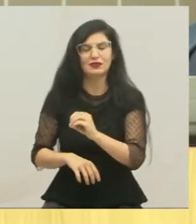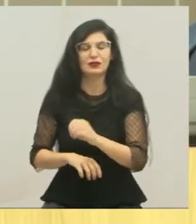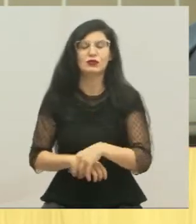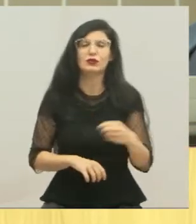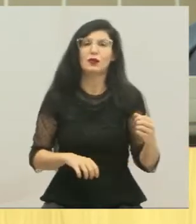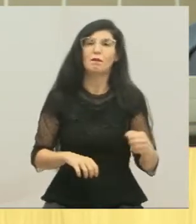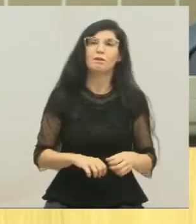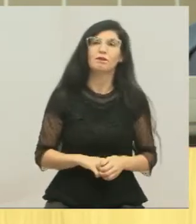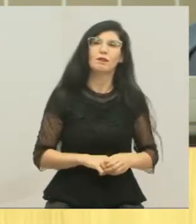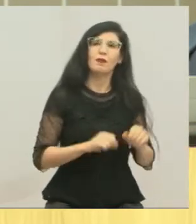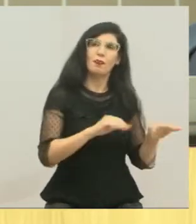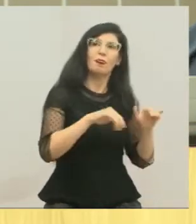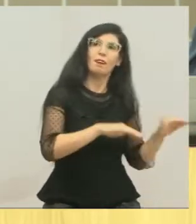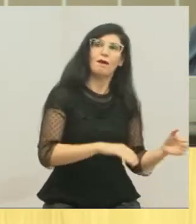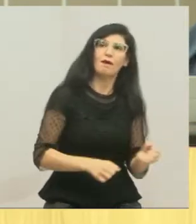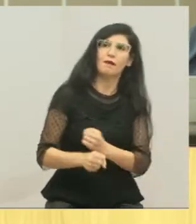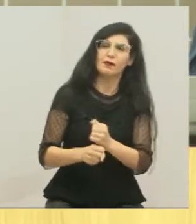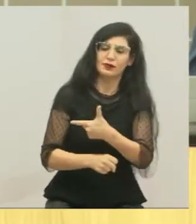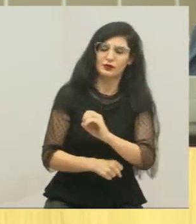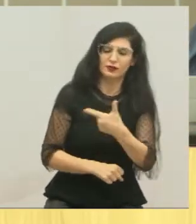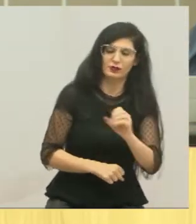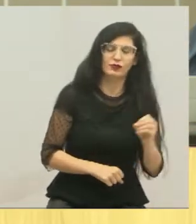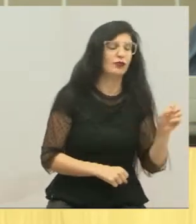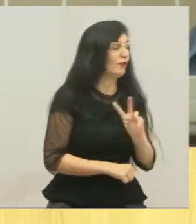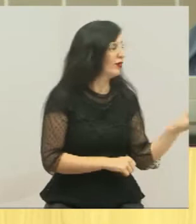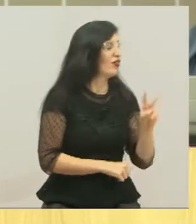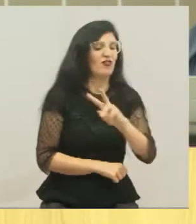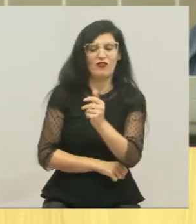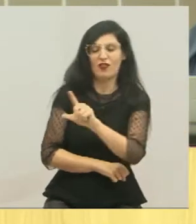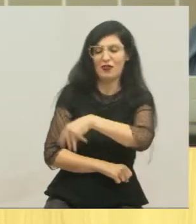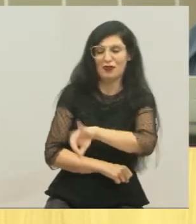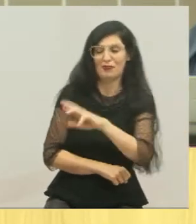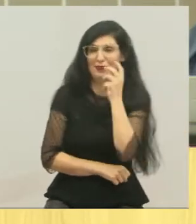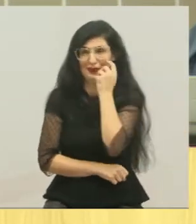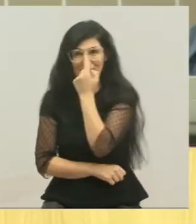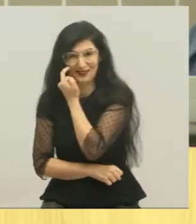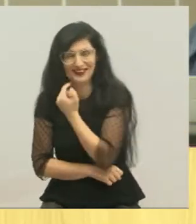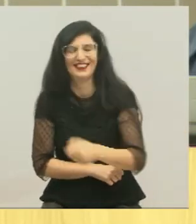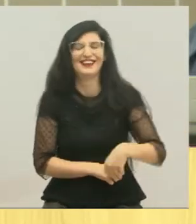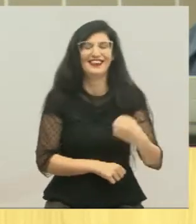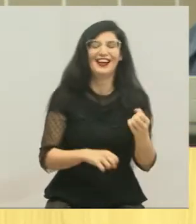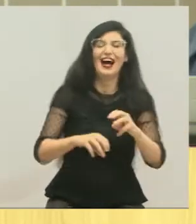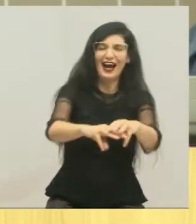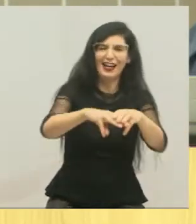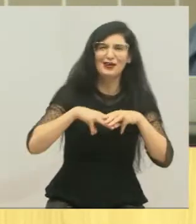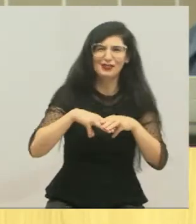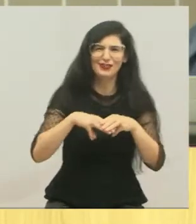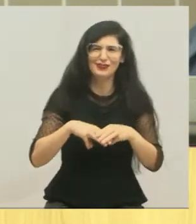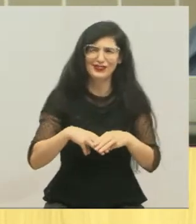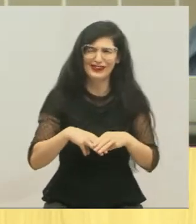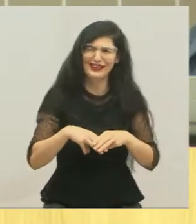vereador Valmir, do Parque Meia Lua. Moção número 166.